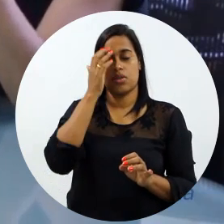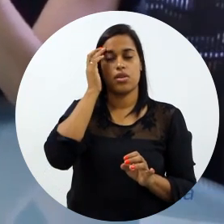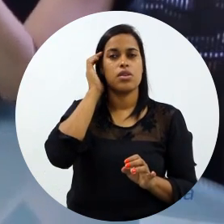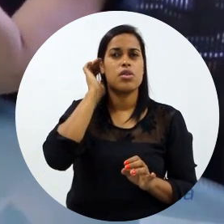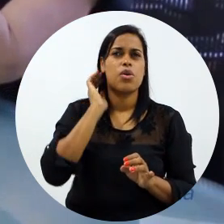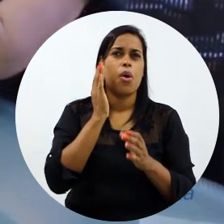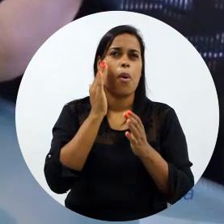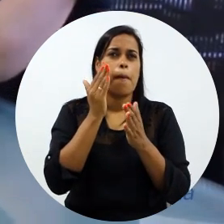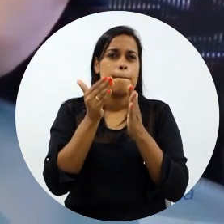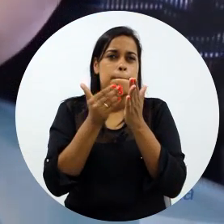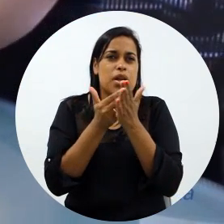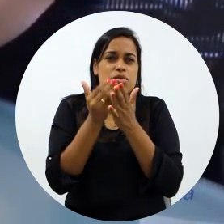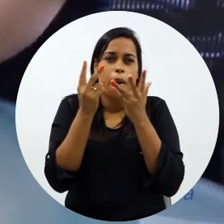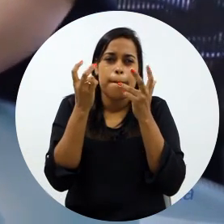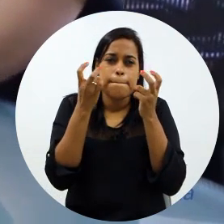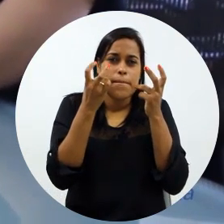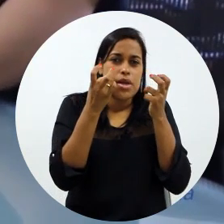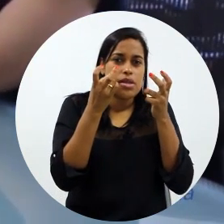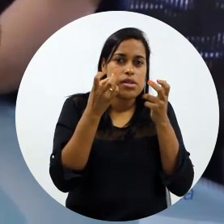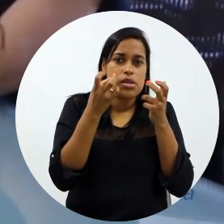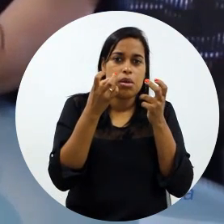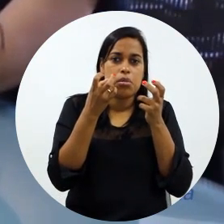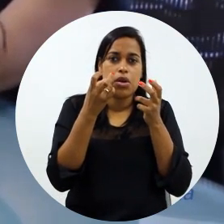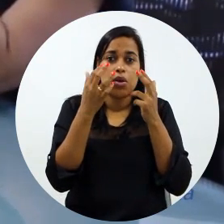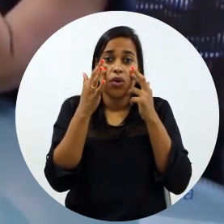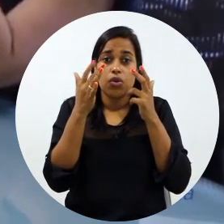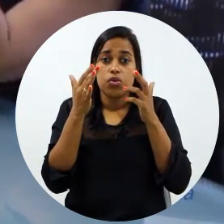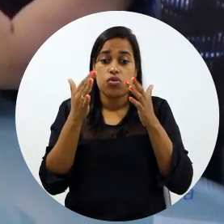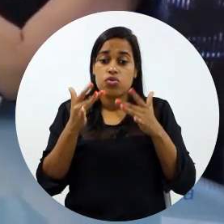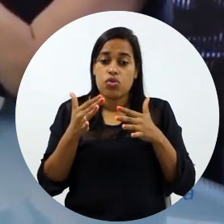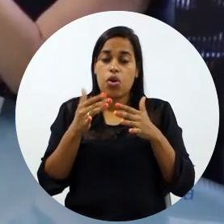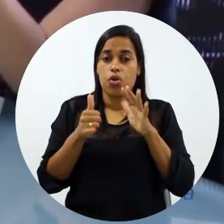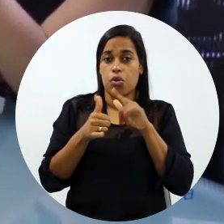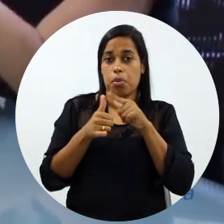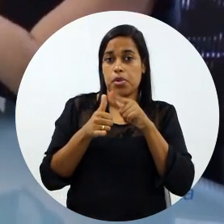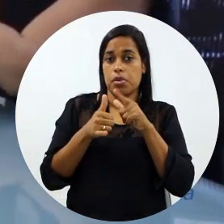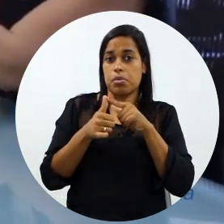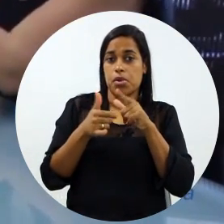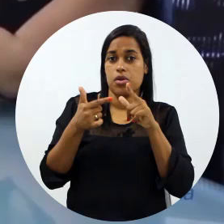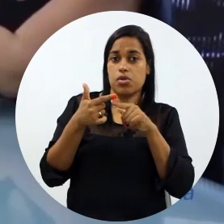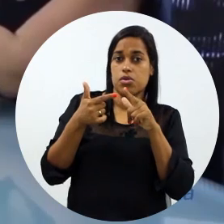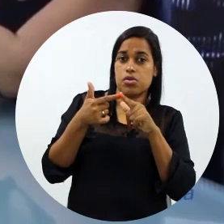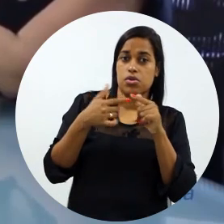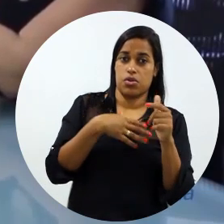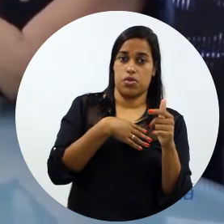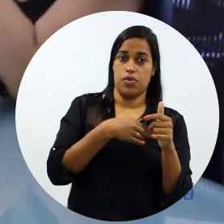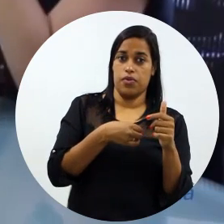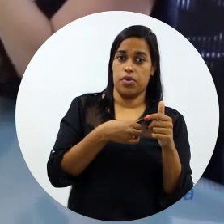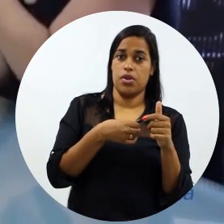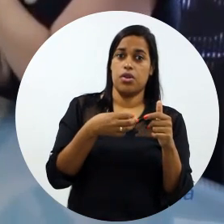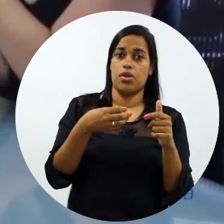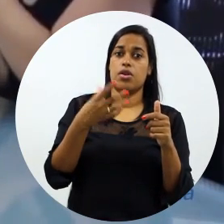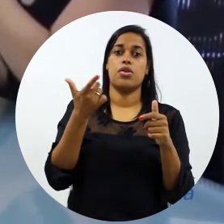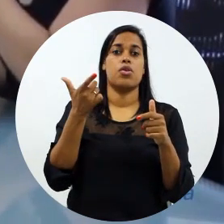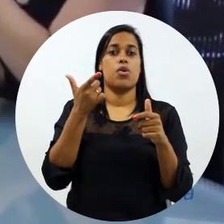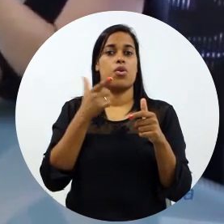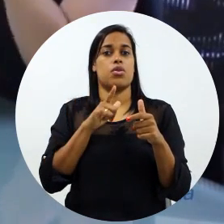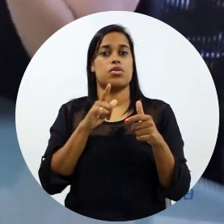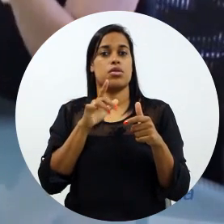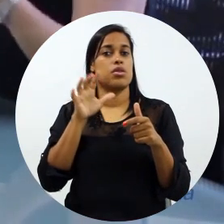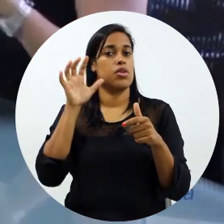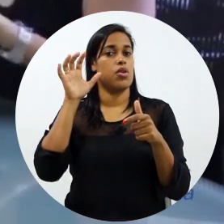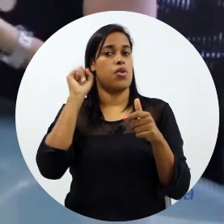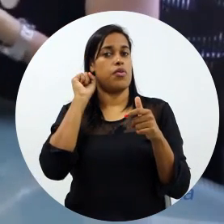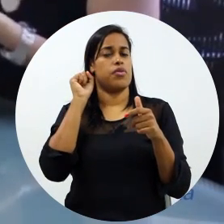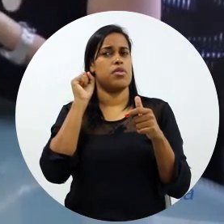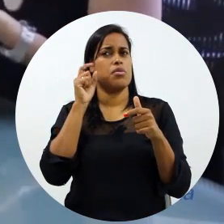começou a perceber que ele conseguia identificar o choro do 1º e do 2º filho quando eram bebês, ele conseguia ouvir. E